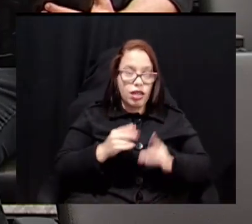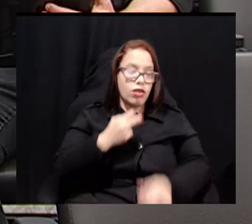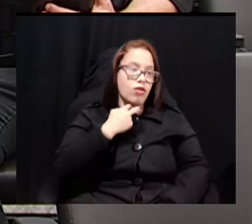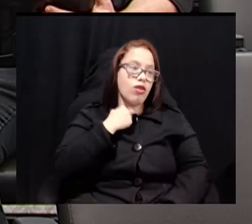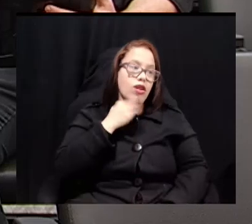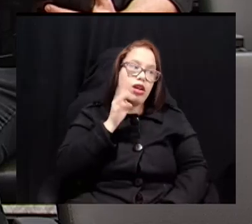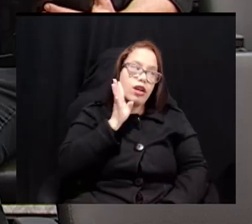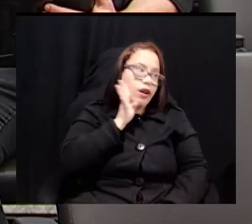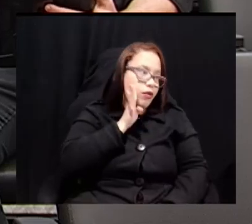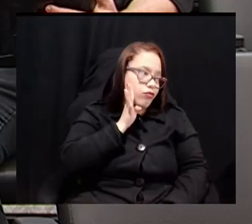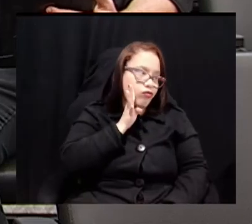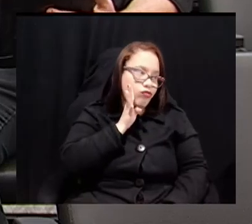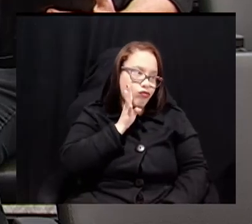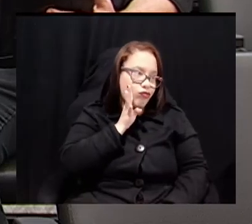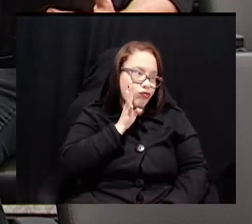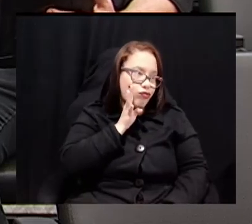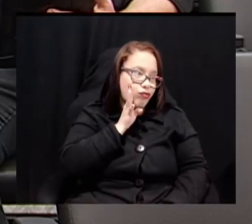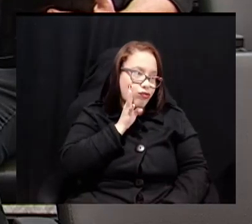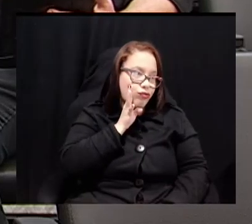você já vai ter uma interferência